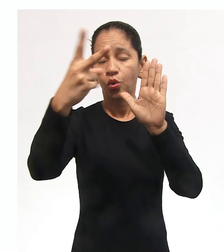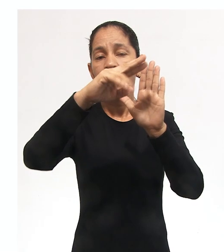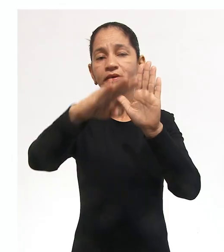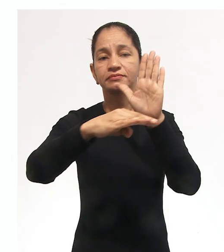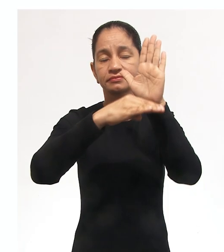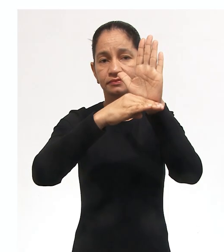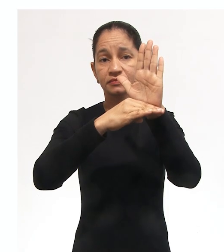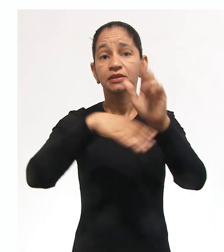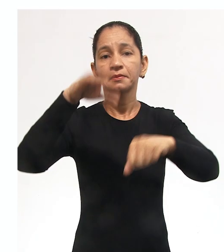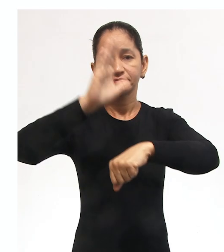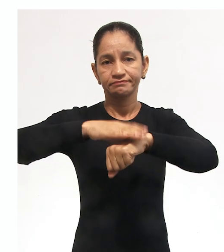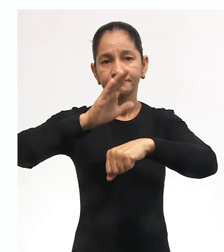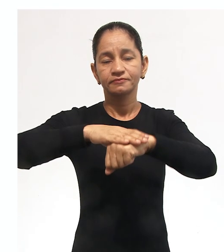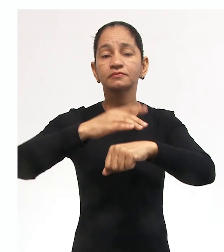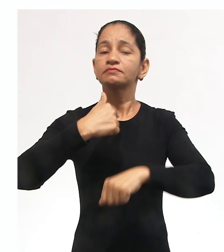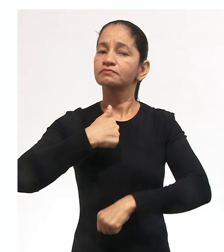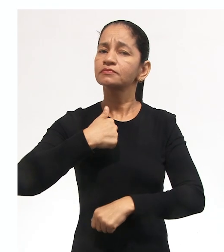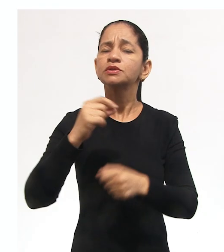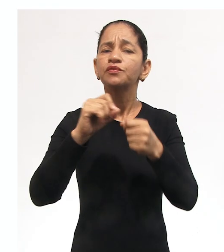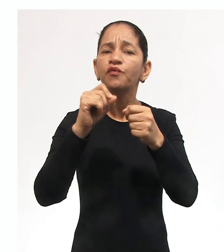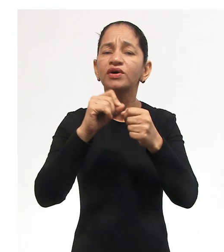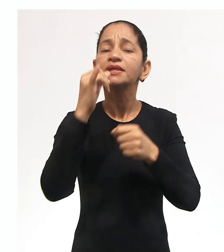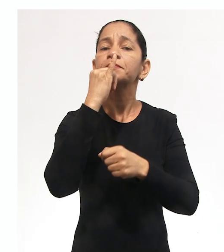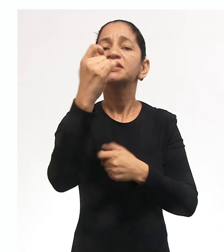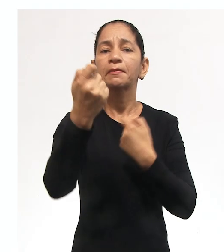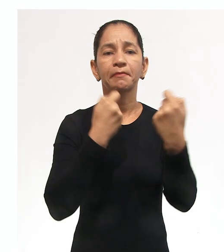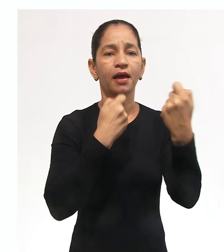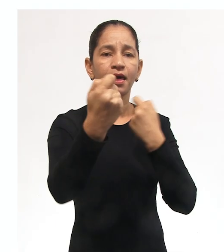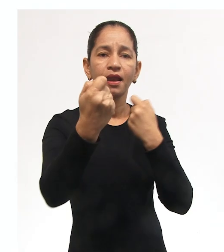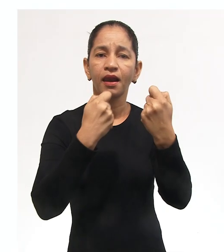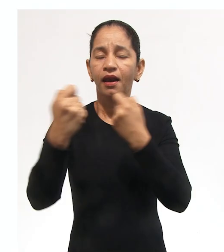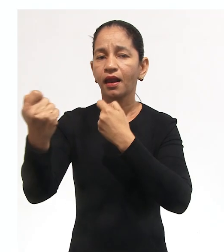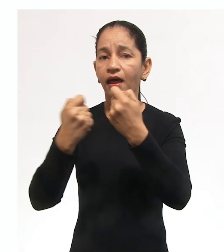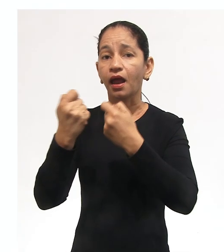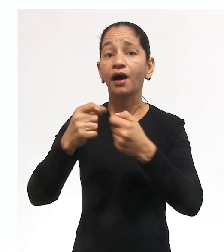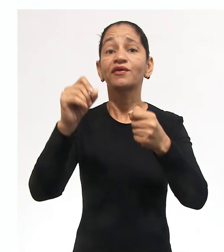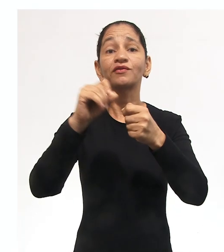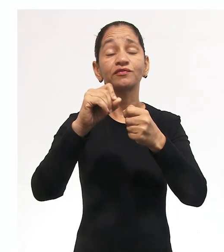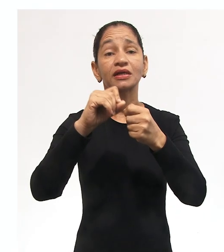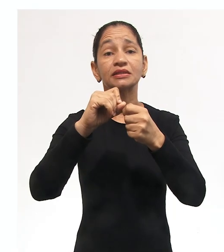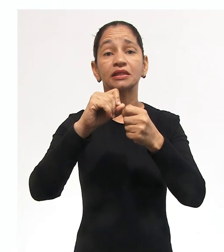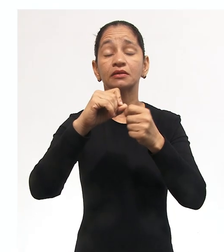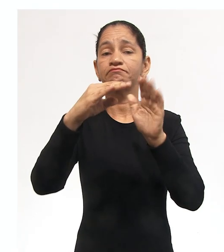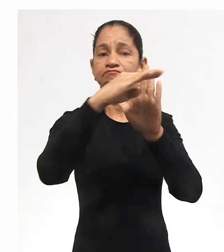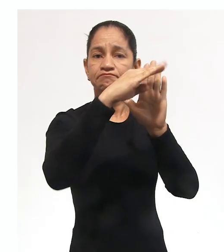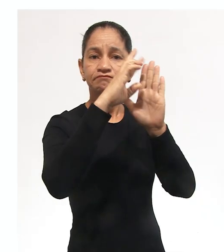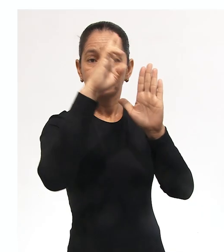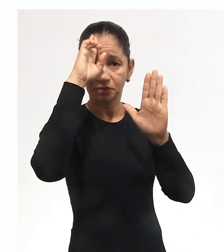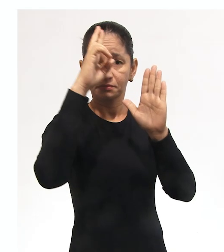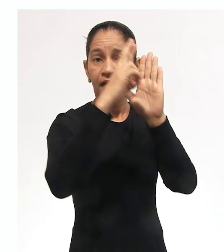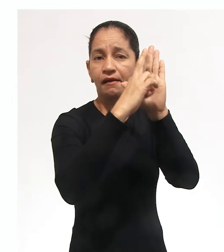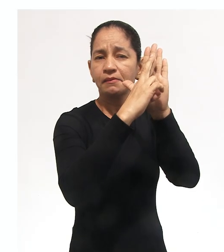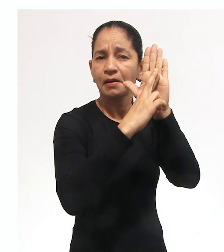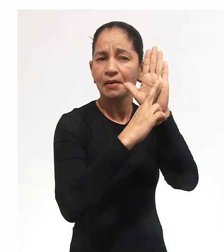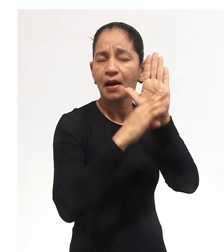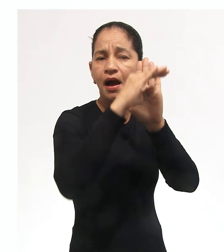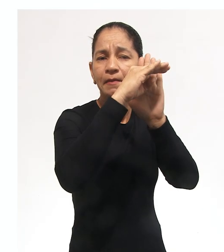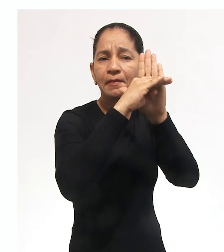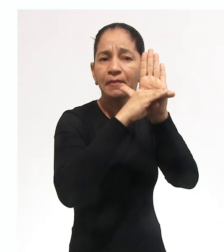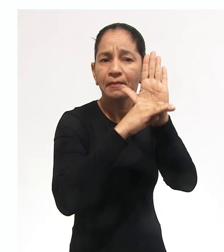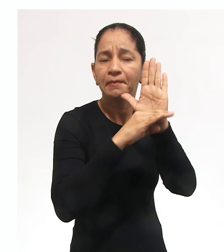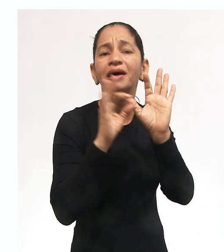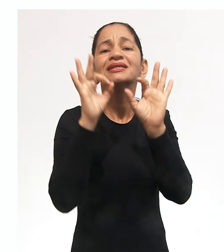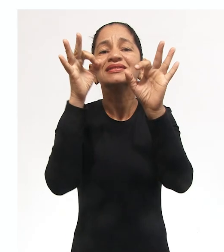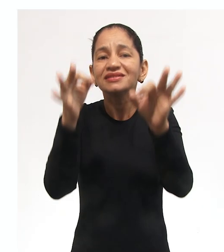o material produzido pelo próprio autor. Por exemplo, se você vai fazer entrevista, é recomendável que esse roteiro seja elaborado por quem